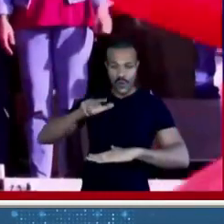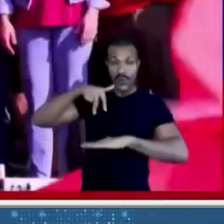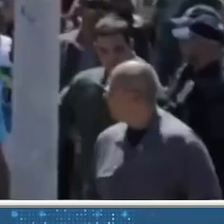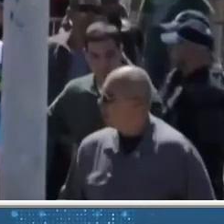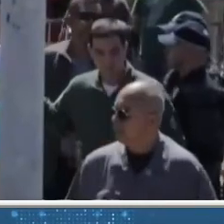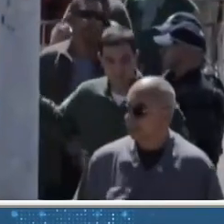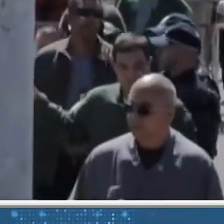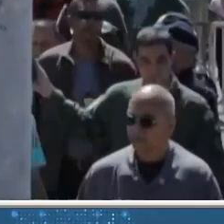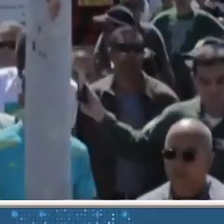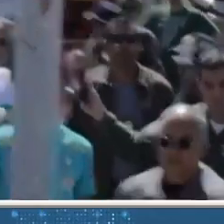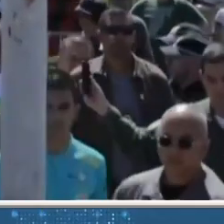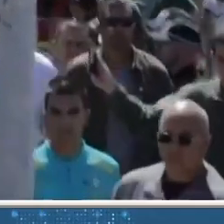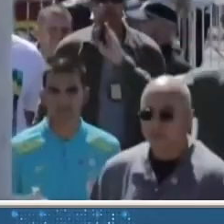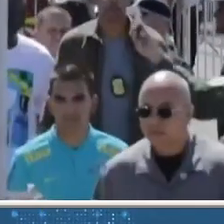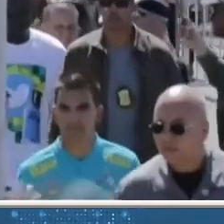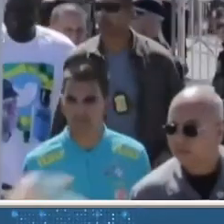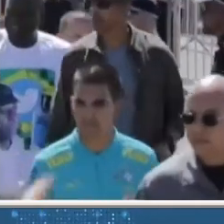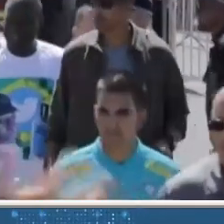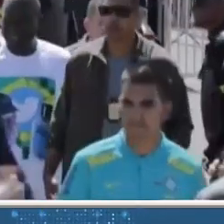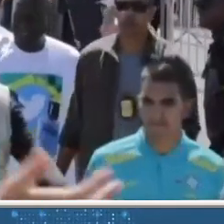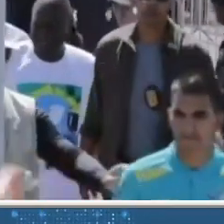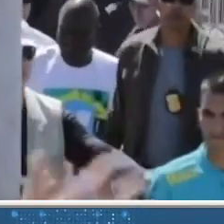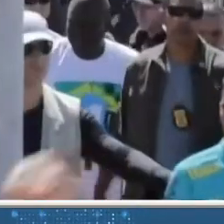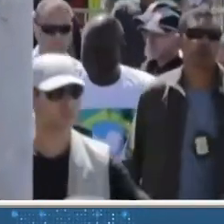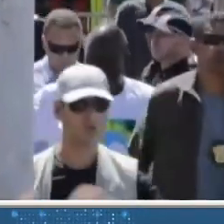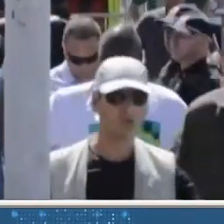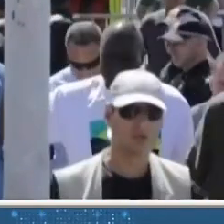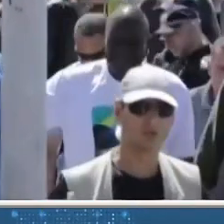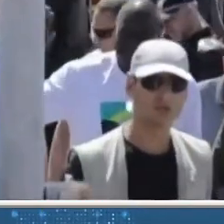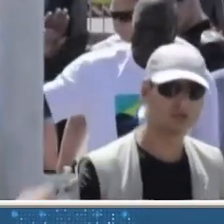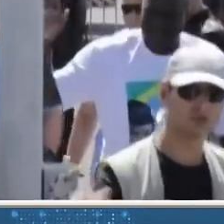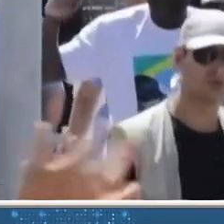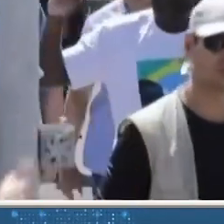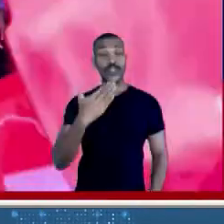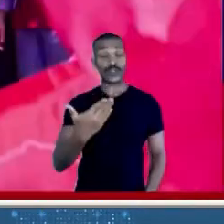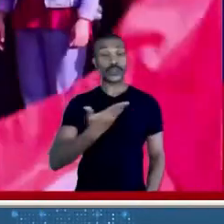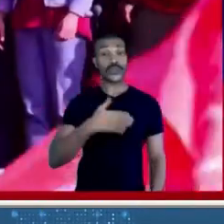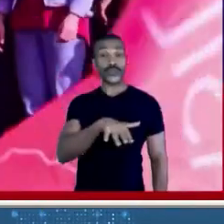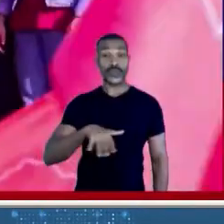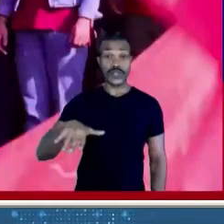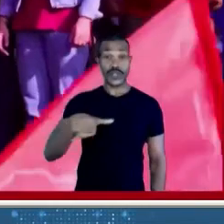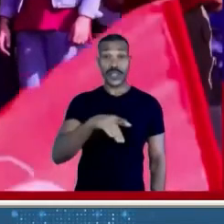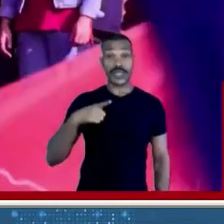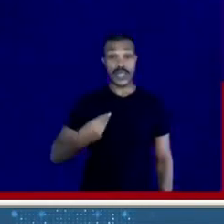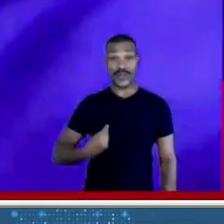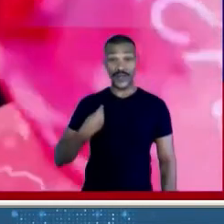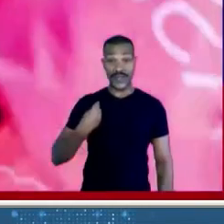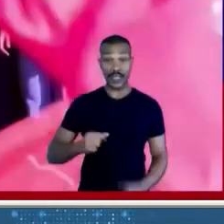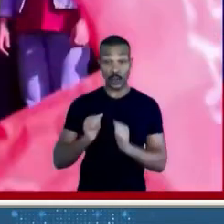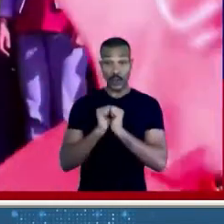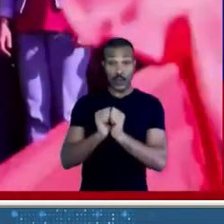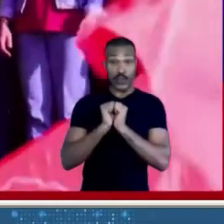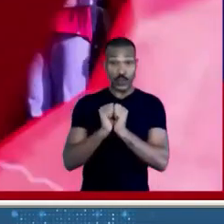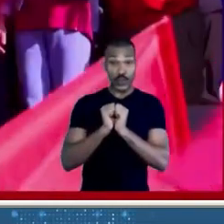do PL, do fundo partidário, do fundo eleitoral, e vão, claro, os seus assessores produzir peças que tentarão